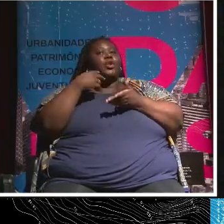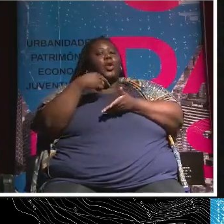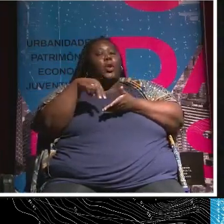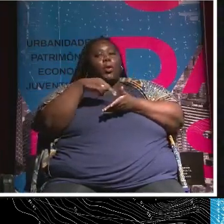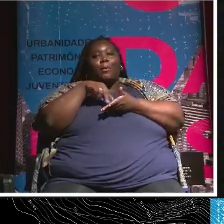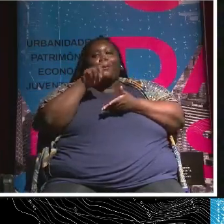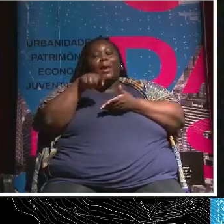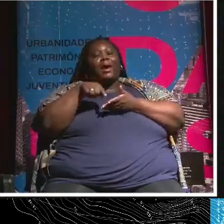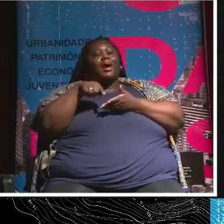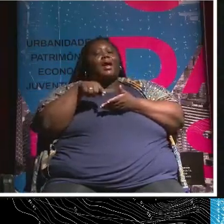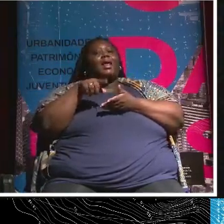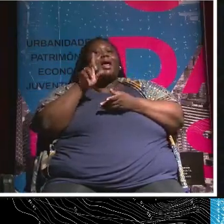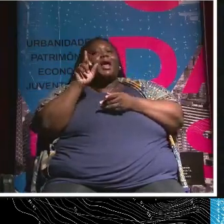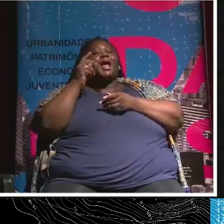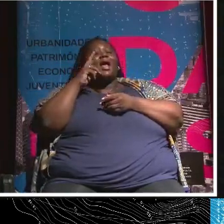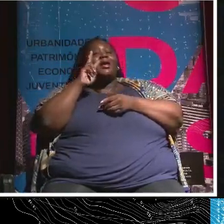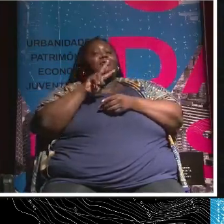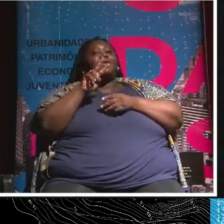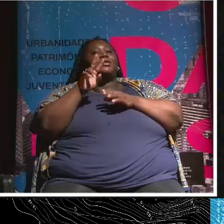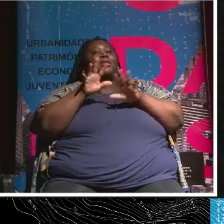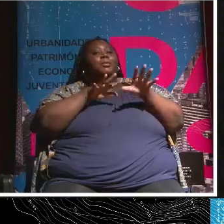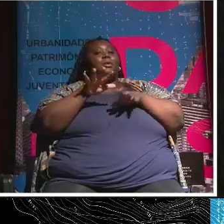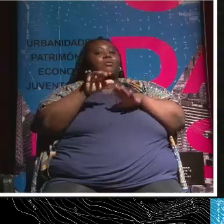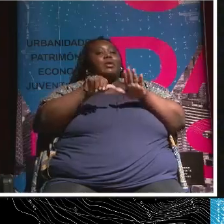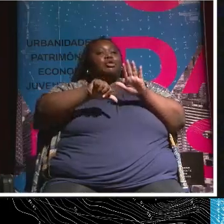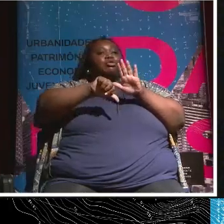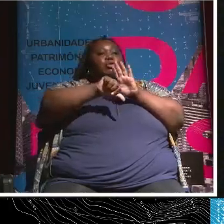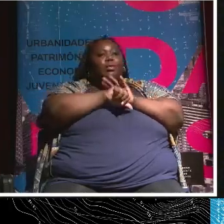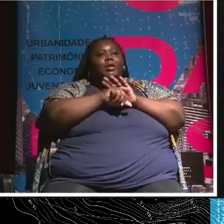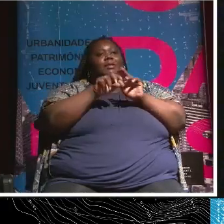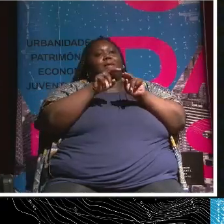visto como um movimento criminal